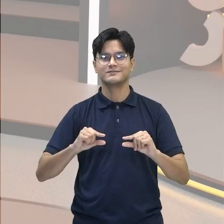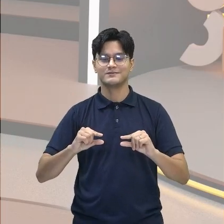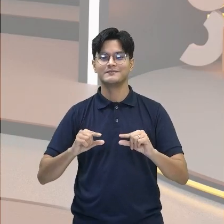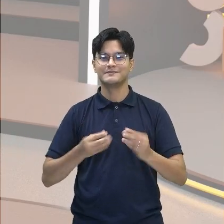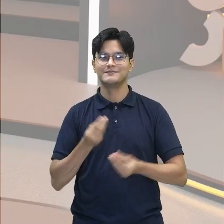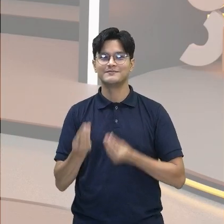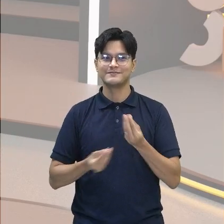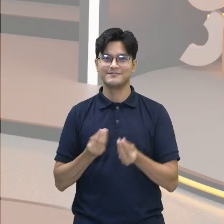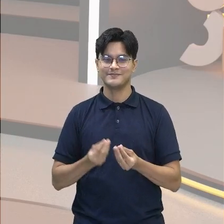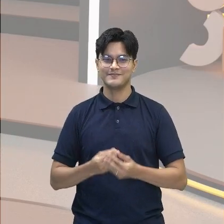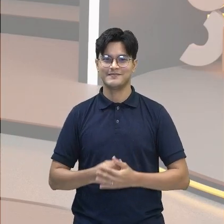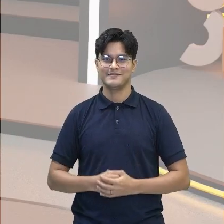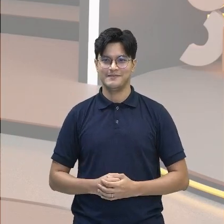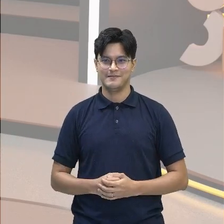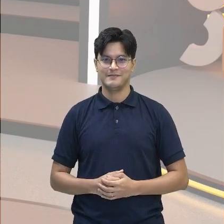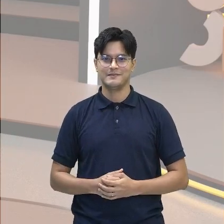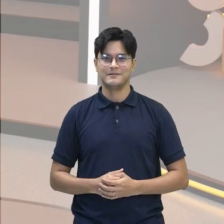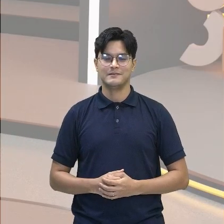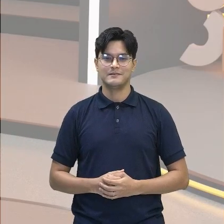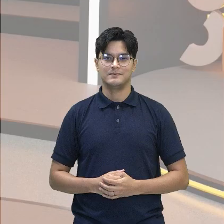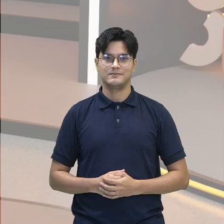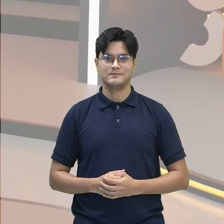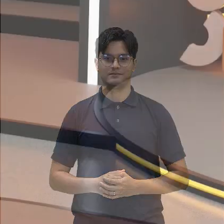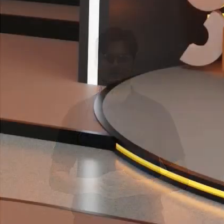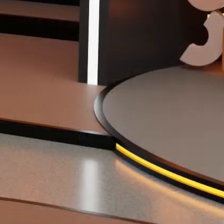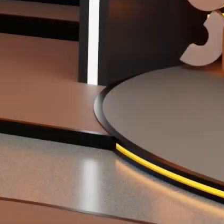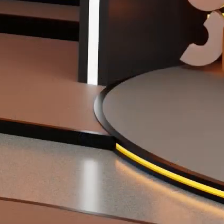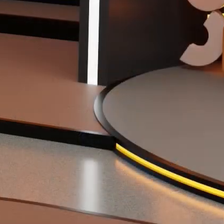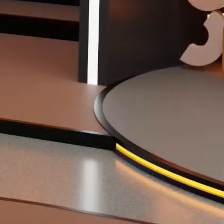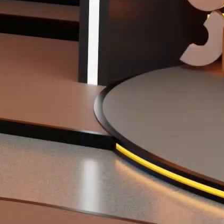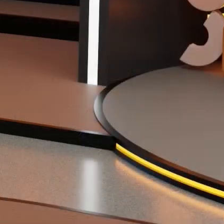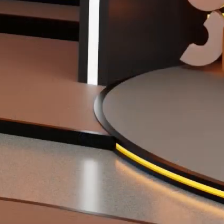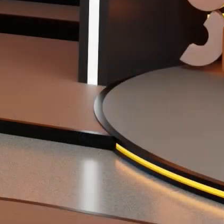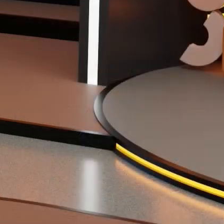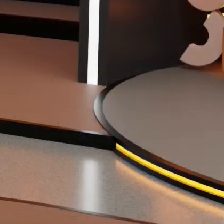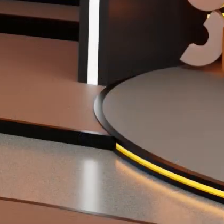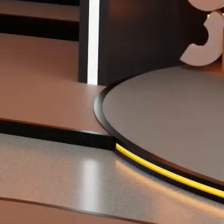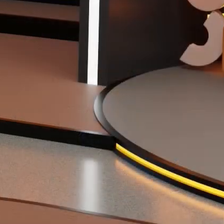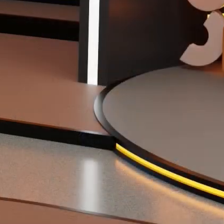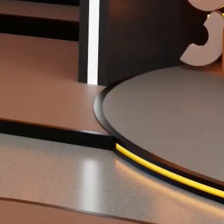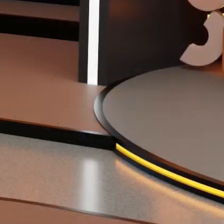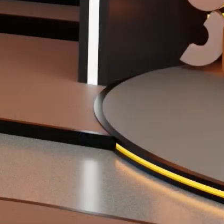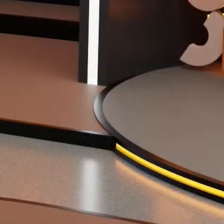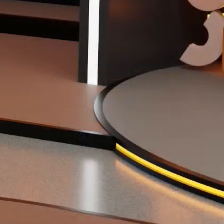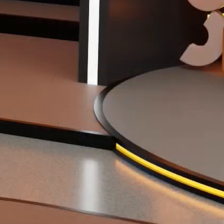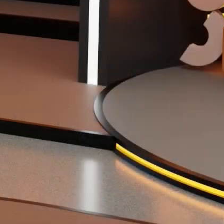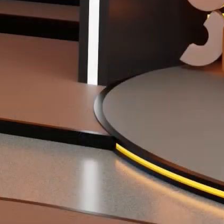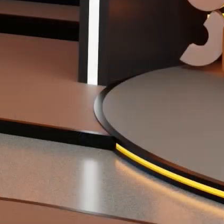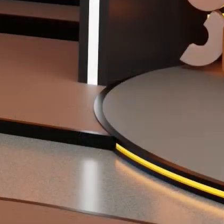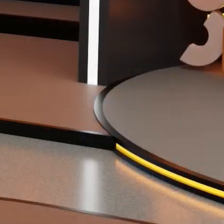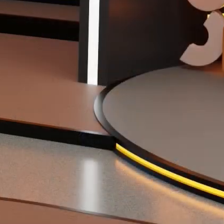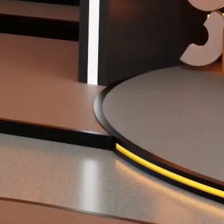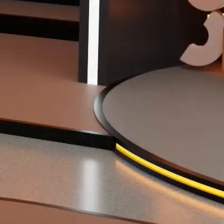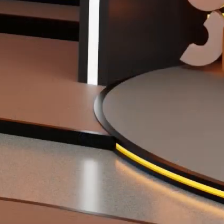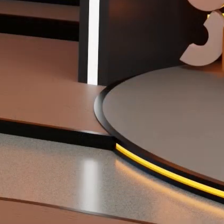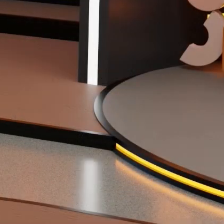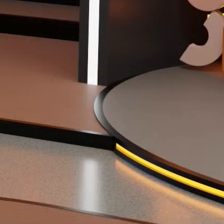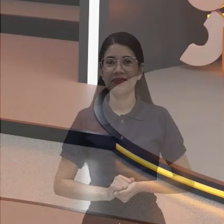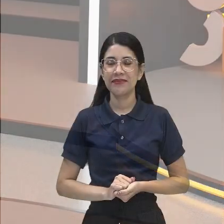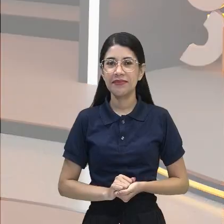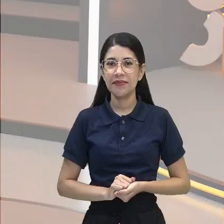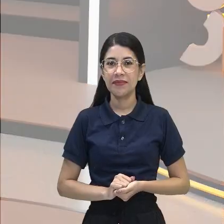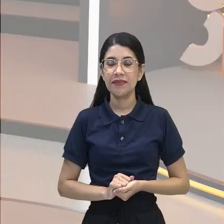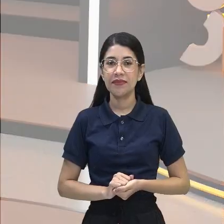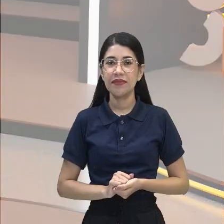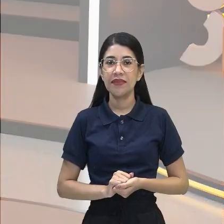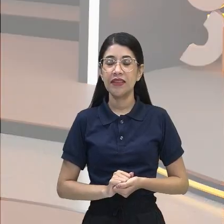gente vai simular aqui um voo de Manaus para Lisboa. Um voo de Manaus para Lisboa, ele dura ali